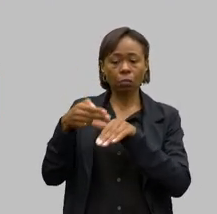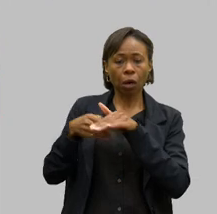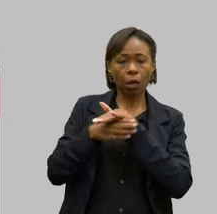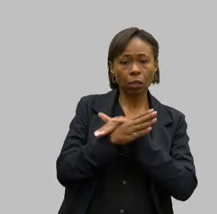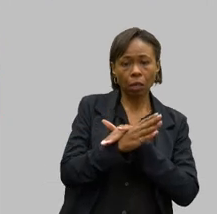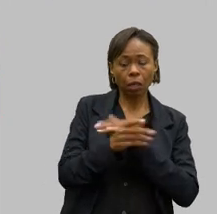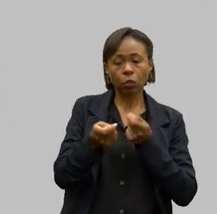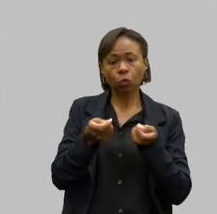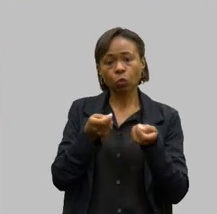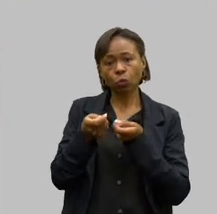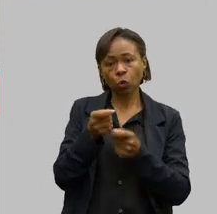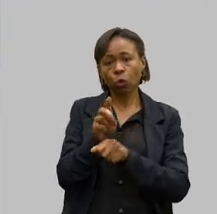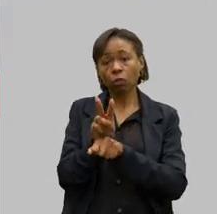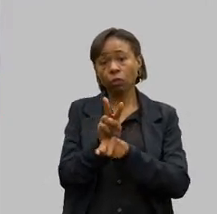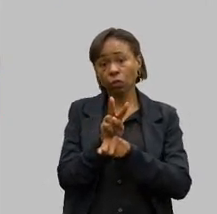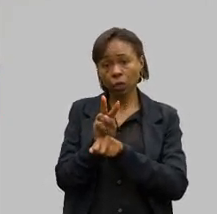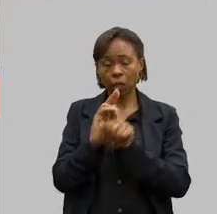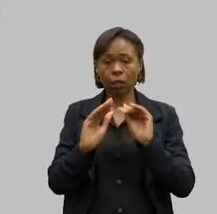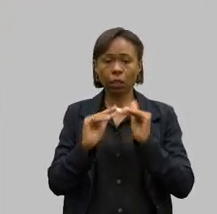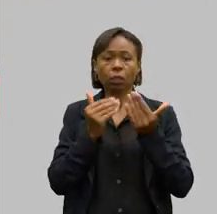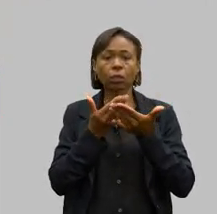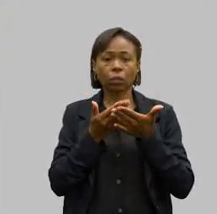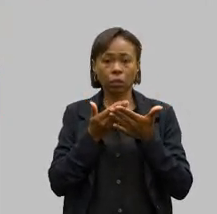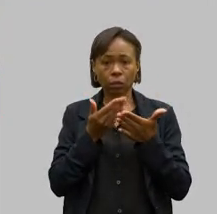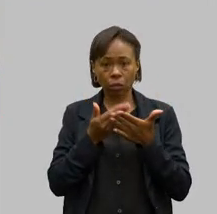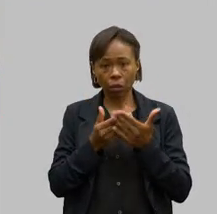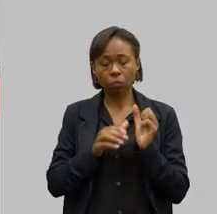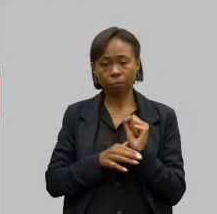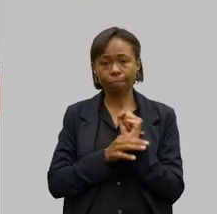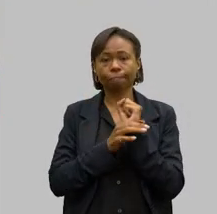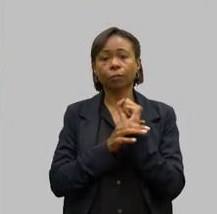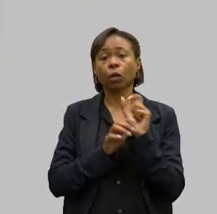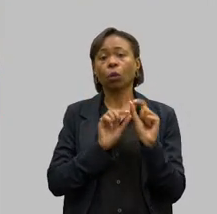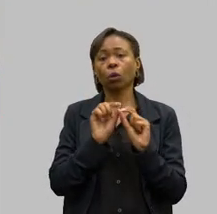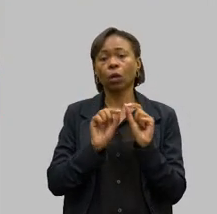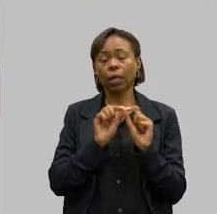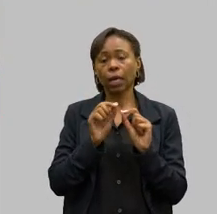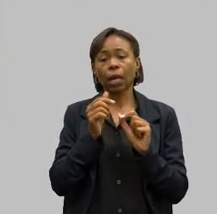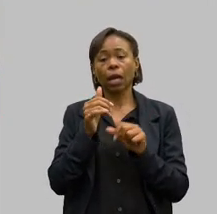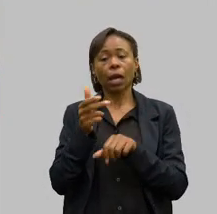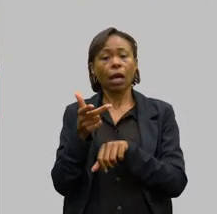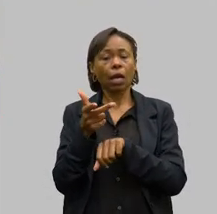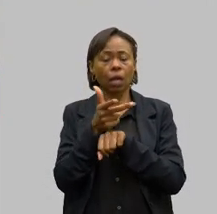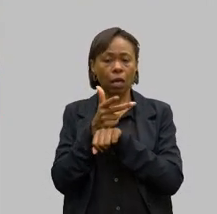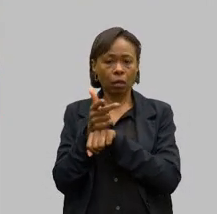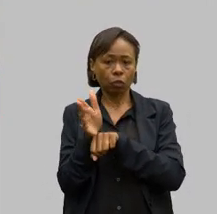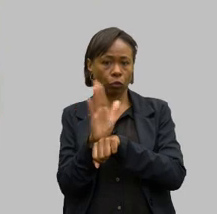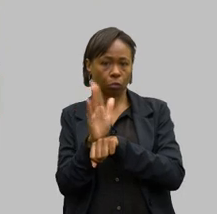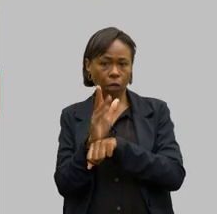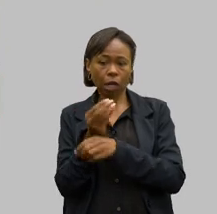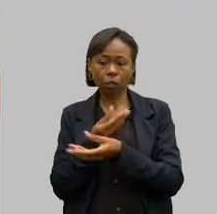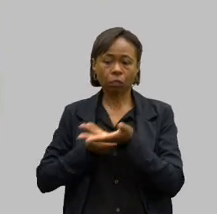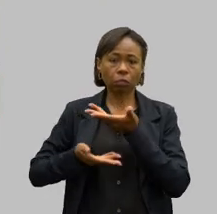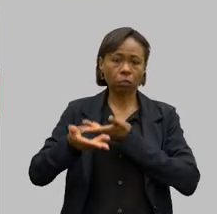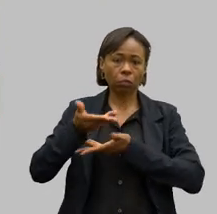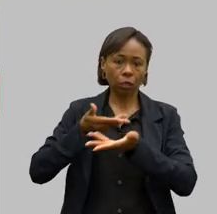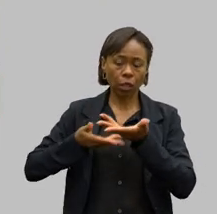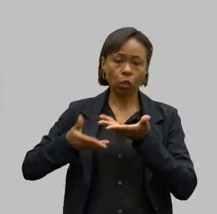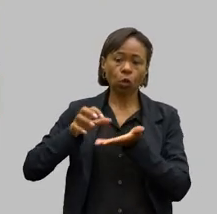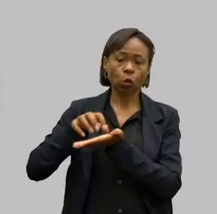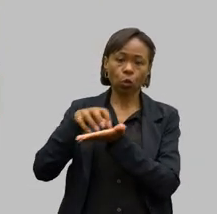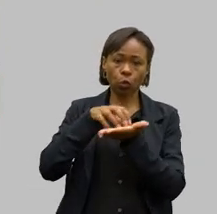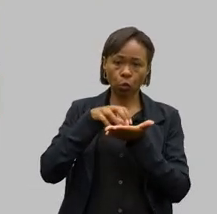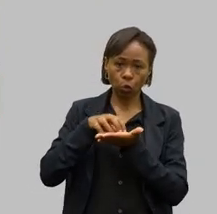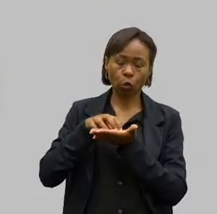em setor da própria escola, assegurar o compartilhamento de imagens com os órgãos de segurança pública em sistema de cooperação ou